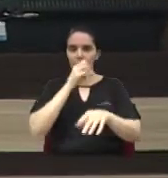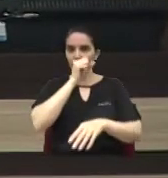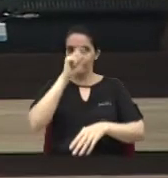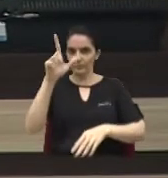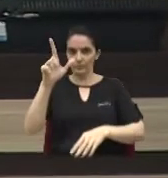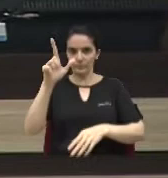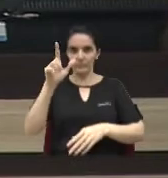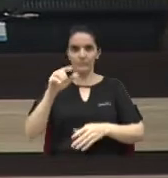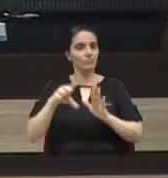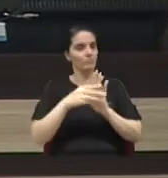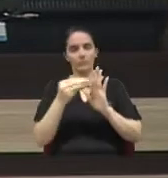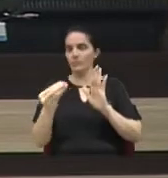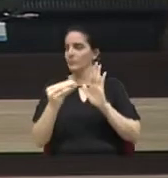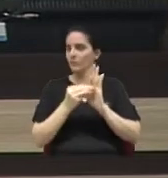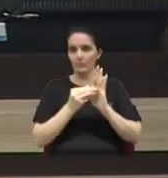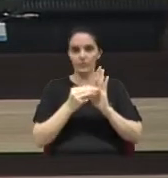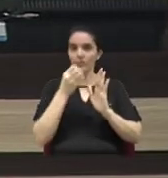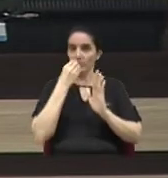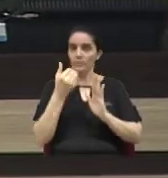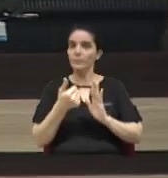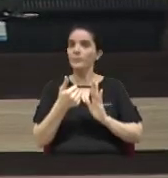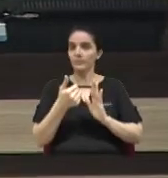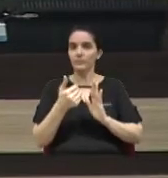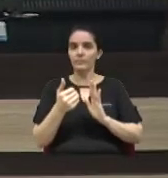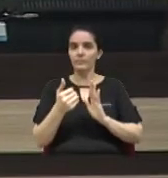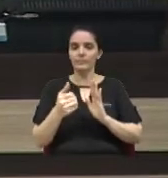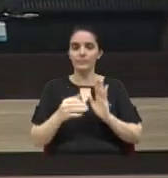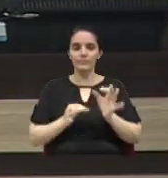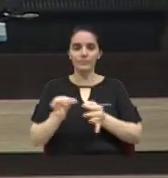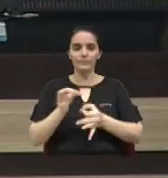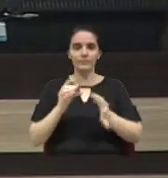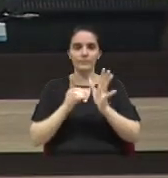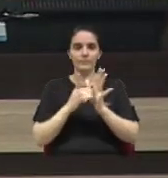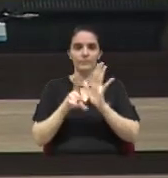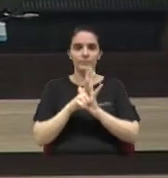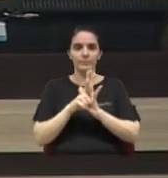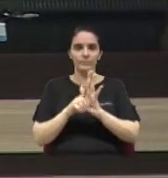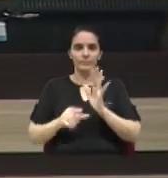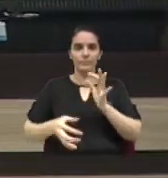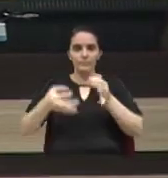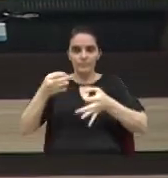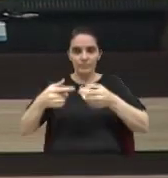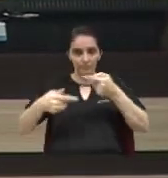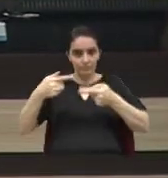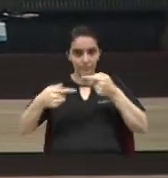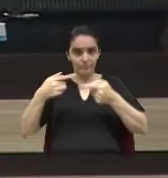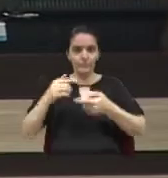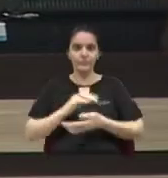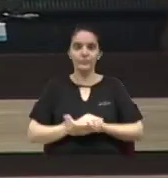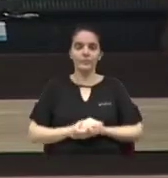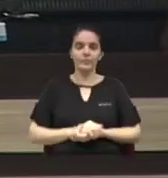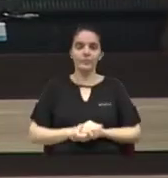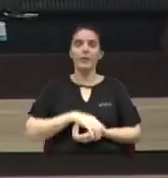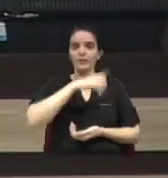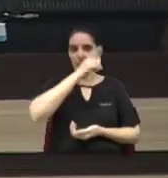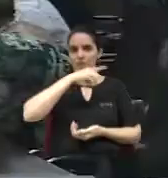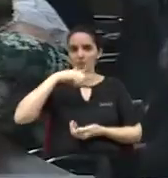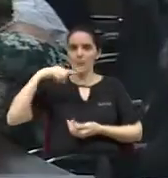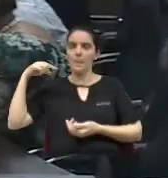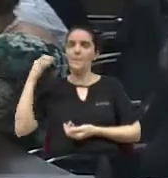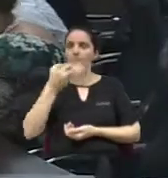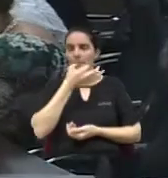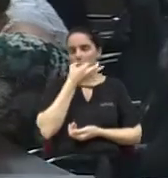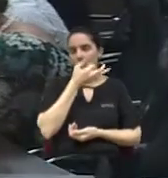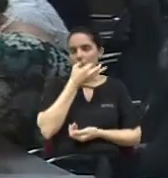contém emendas e o parecer é favorável. Projeto de decreto legislativo está em discussão. Desejo discutir. A palavra vereadora